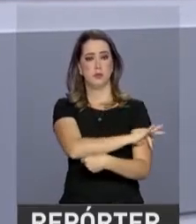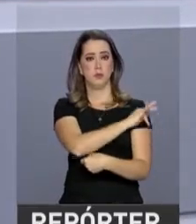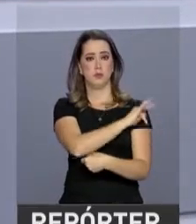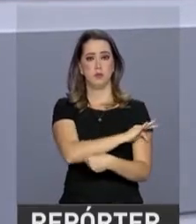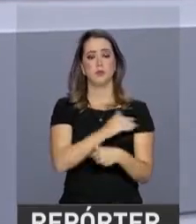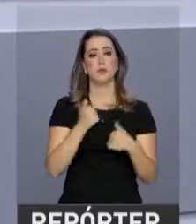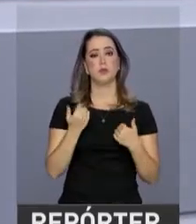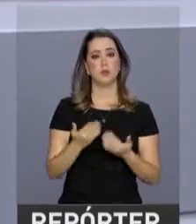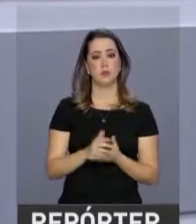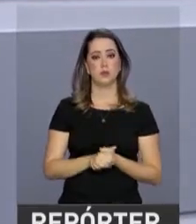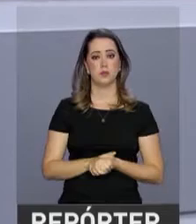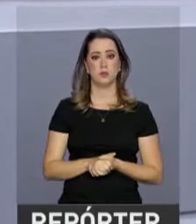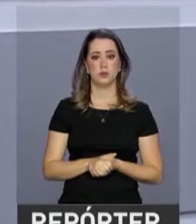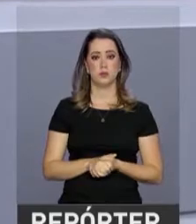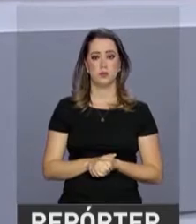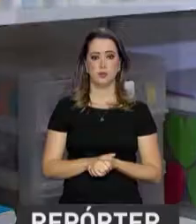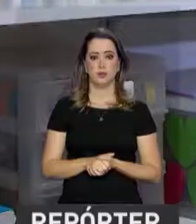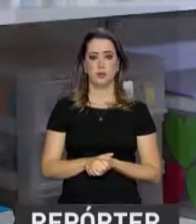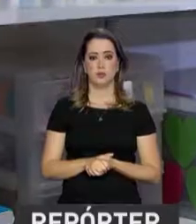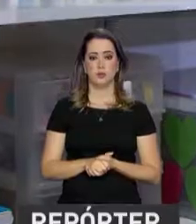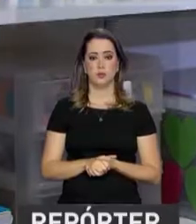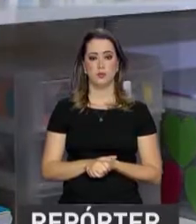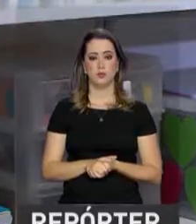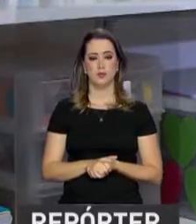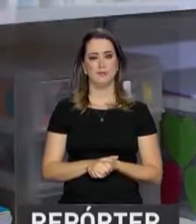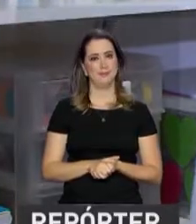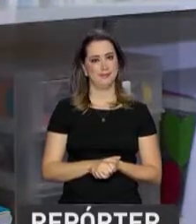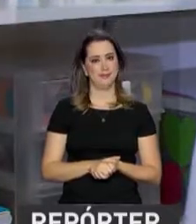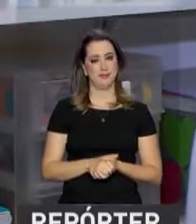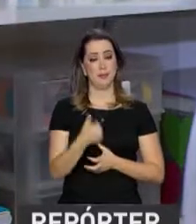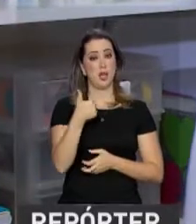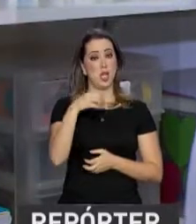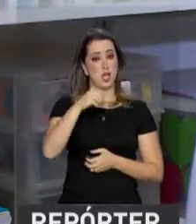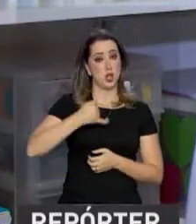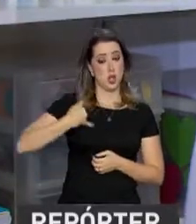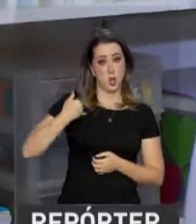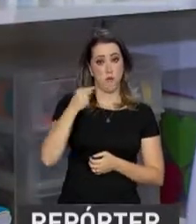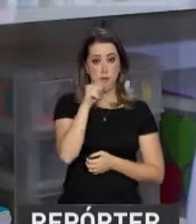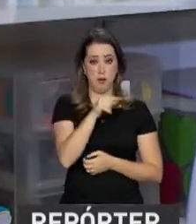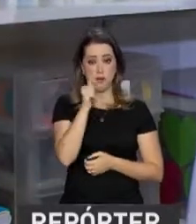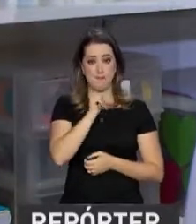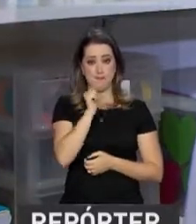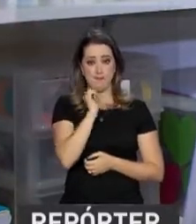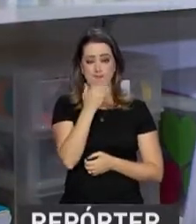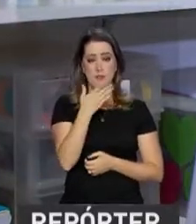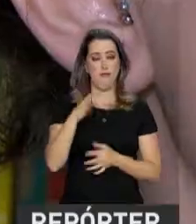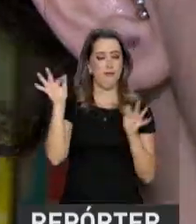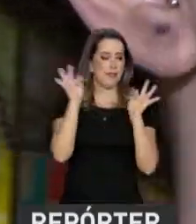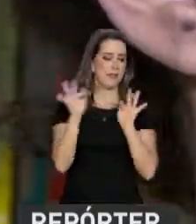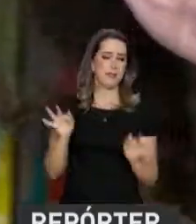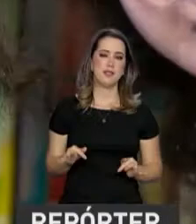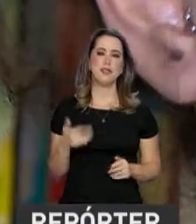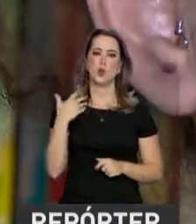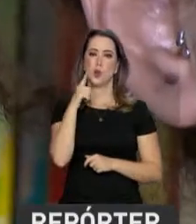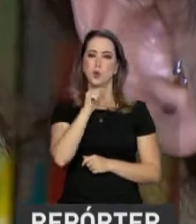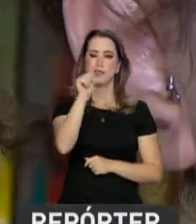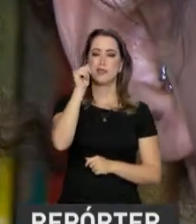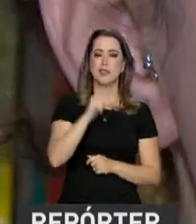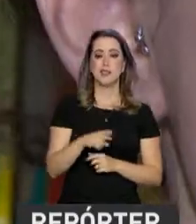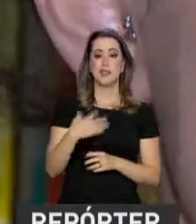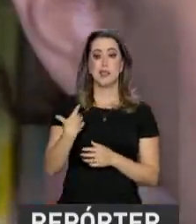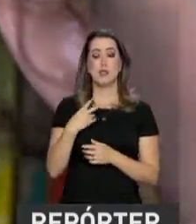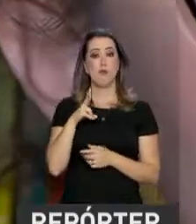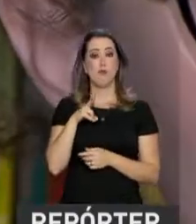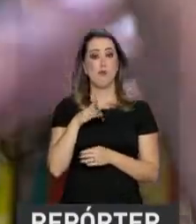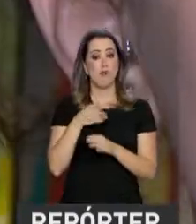fundamental ou médio aos 19 anos isadora está feliz da vida ela conseguiu a tão sonhada